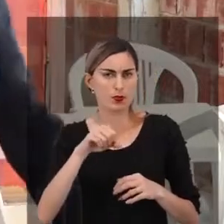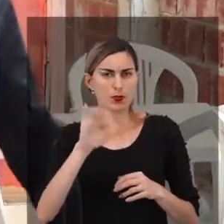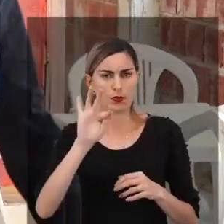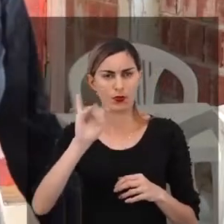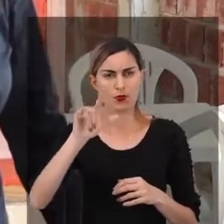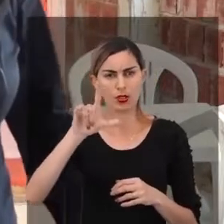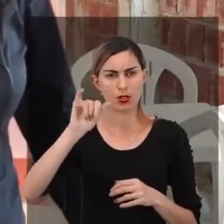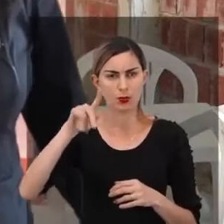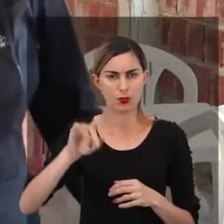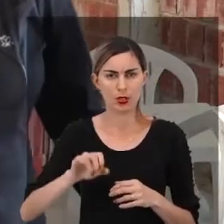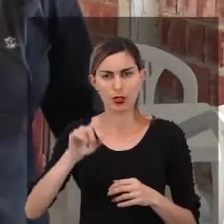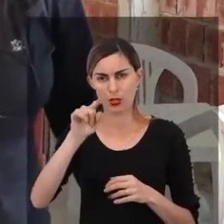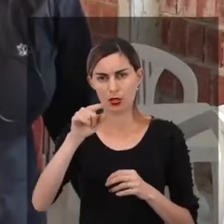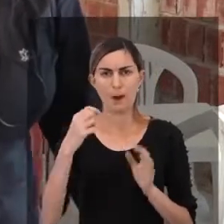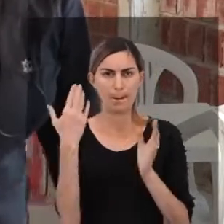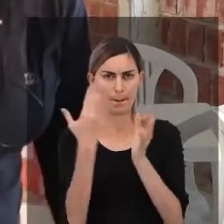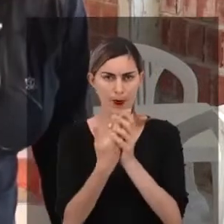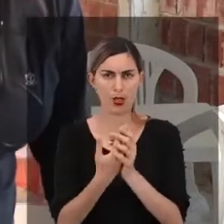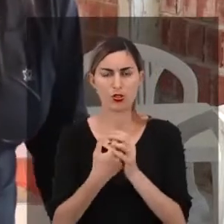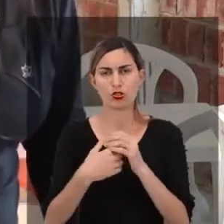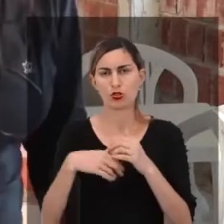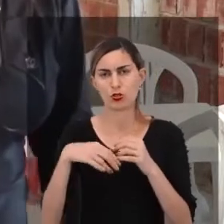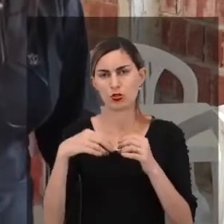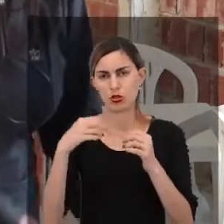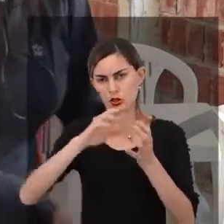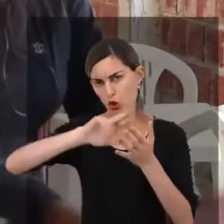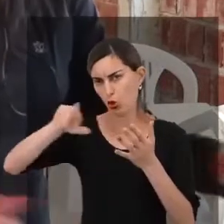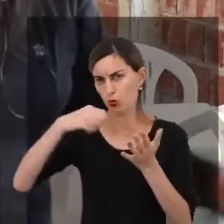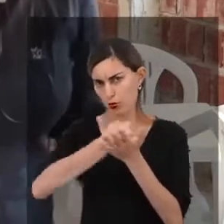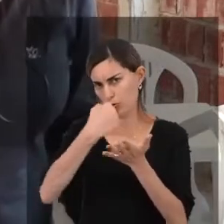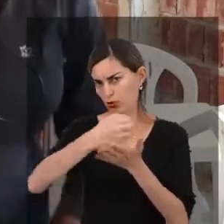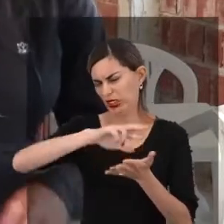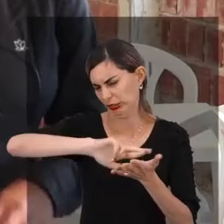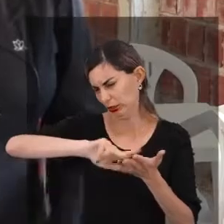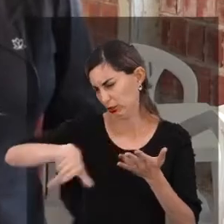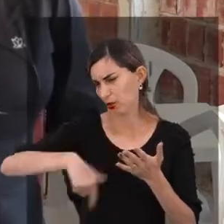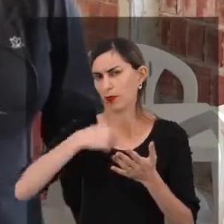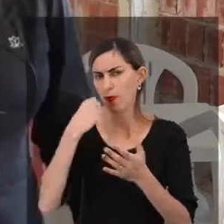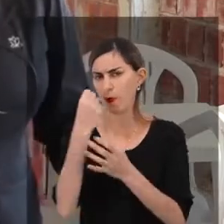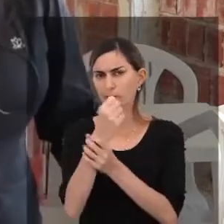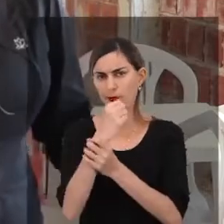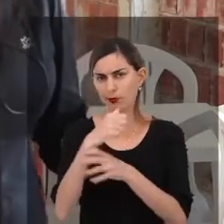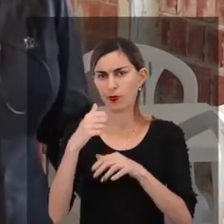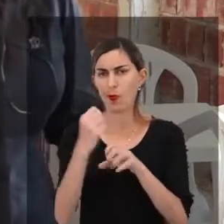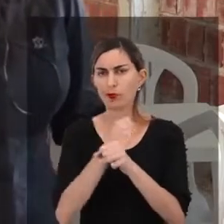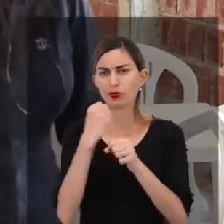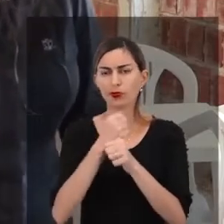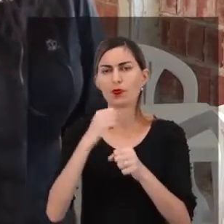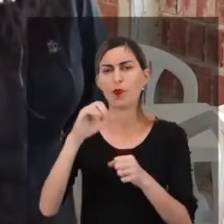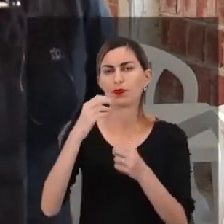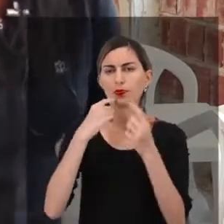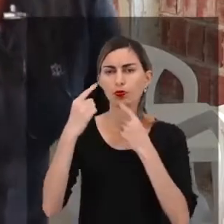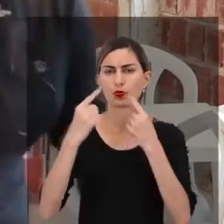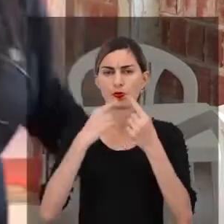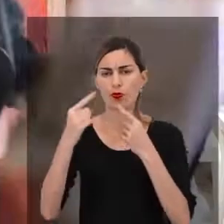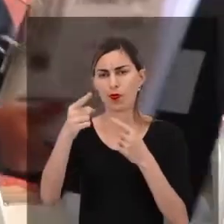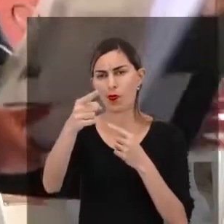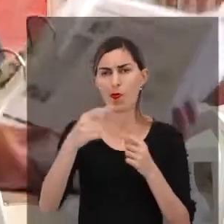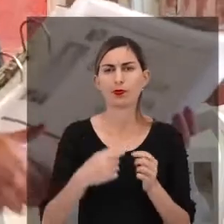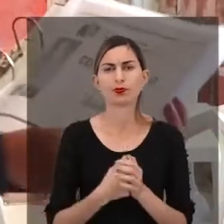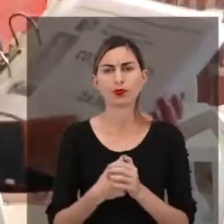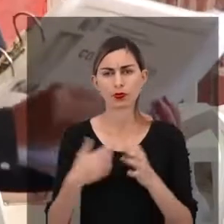Felipe. Aqui é a parte de segurança da obra, né? São vários documentos. Né? Aqui é a comunicação prévia da